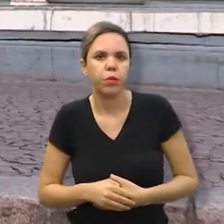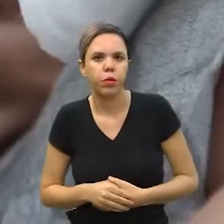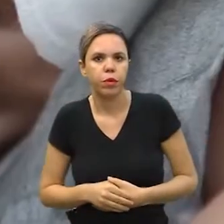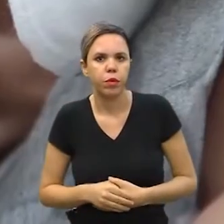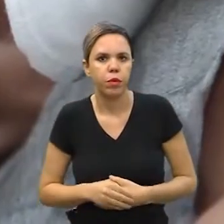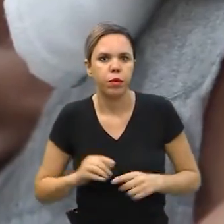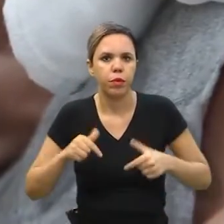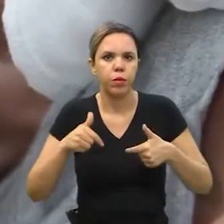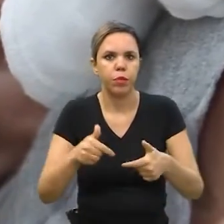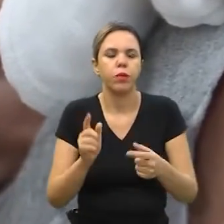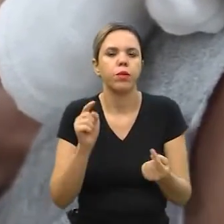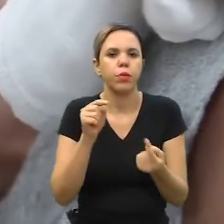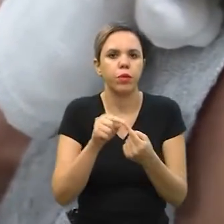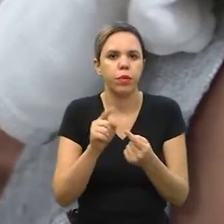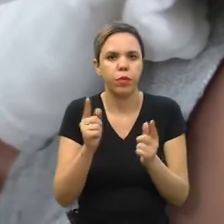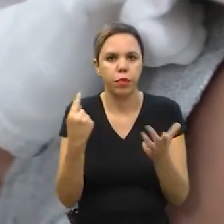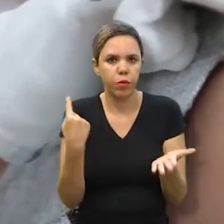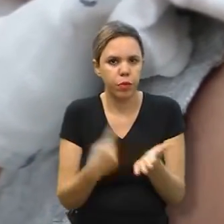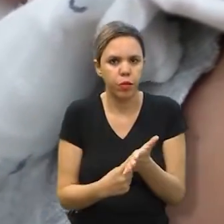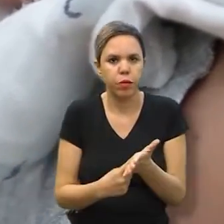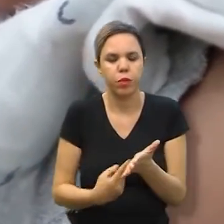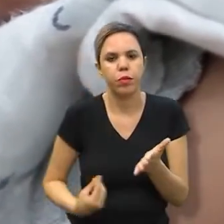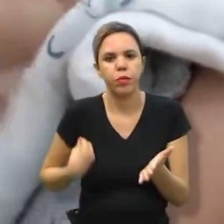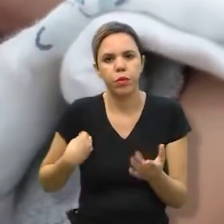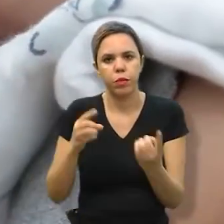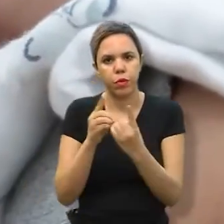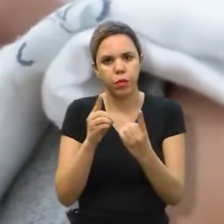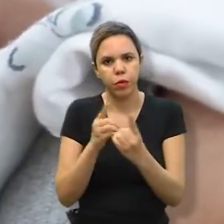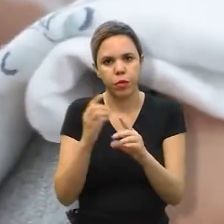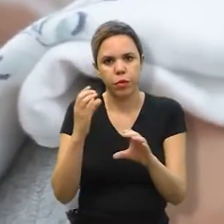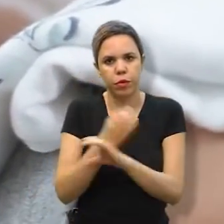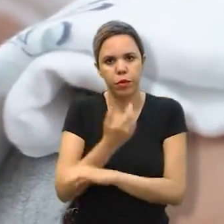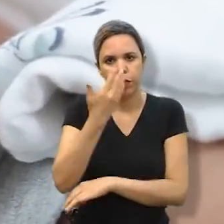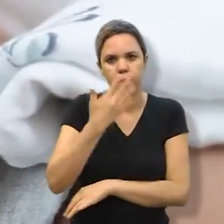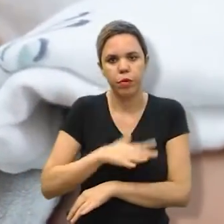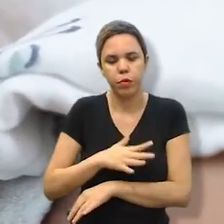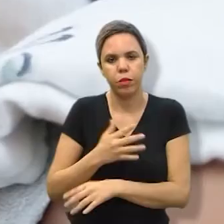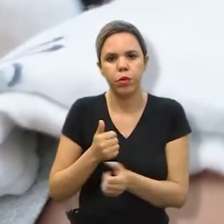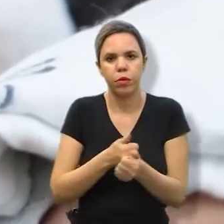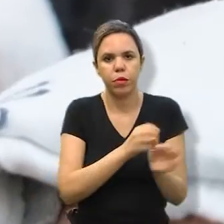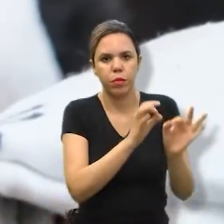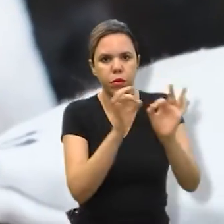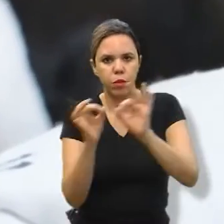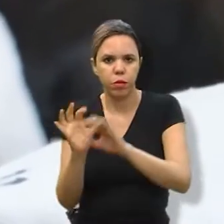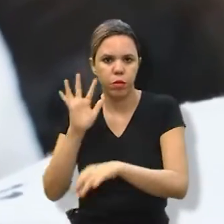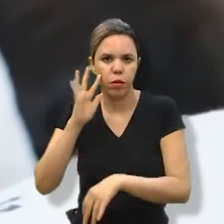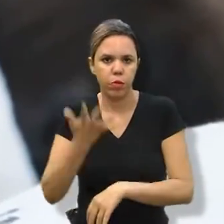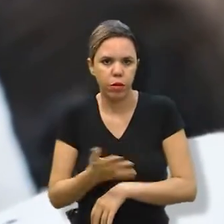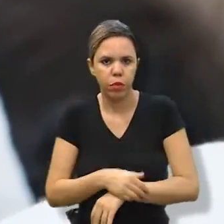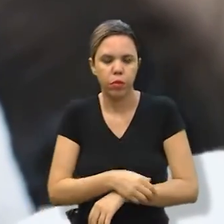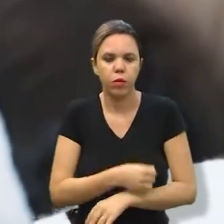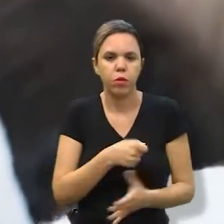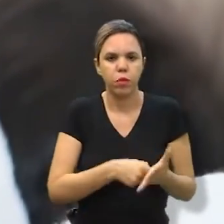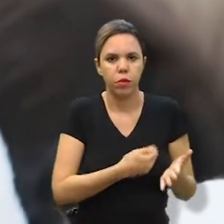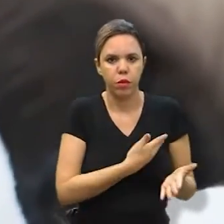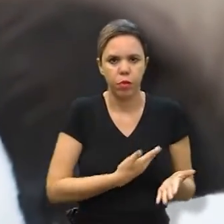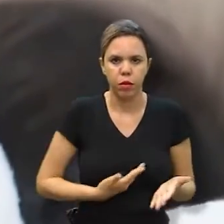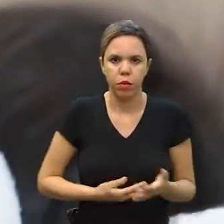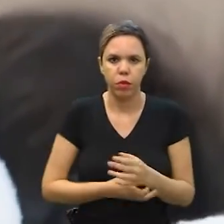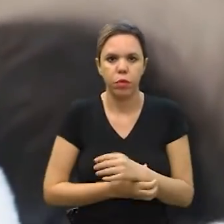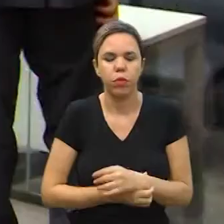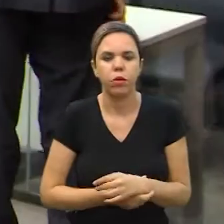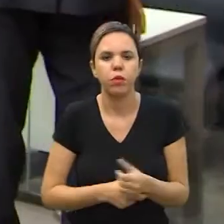crianças. Entre as ações previstas na agenda estão o atendimento integral à criança e o acompanhamento dos resultados das